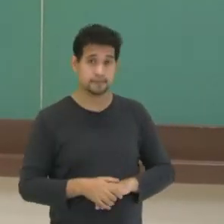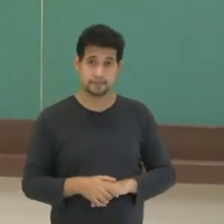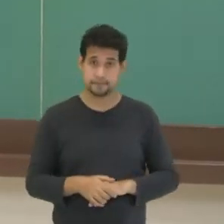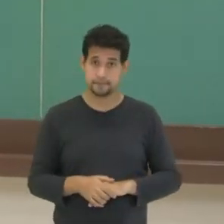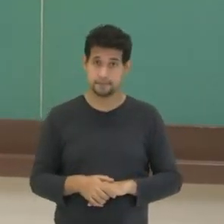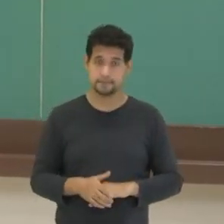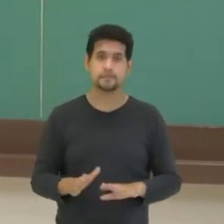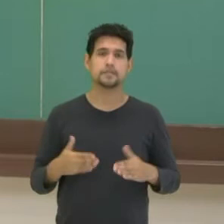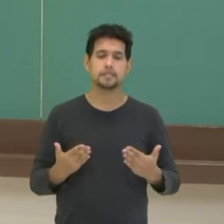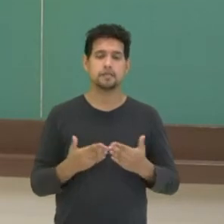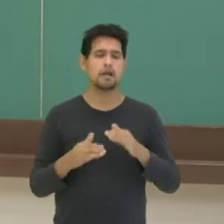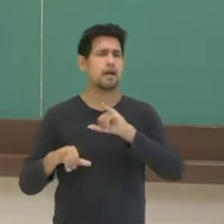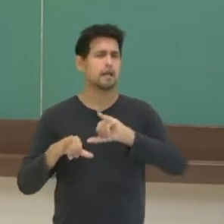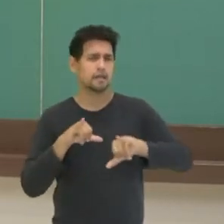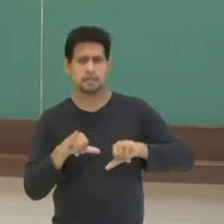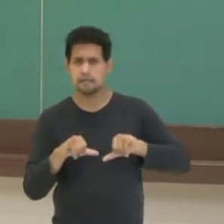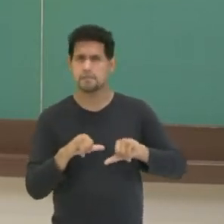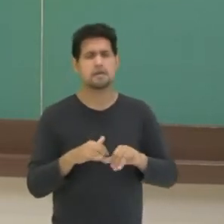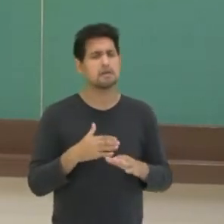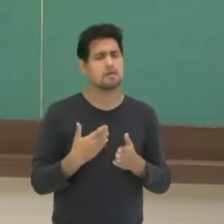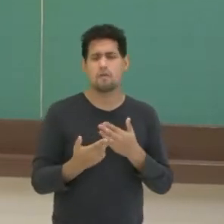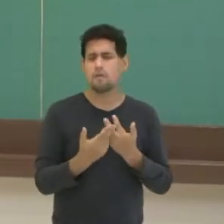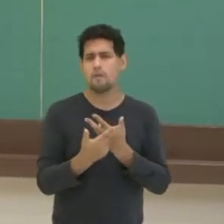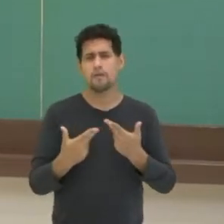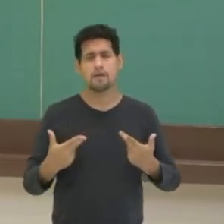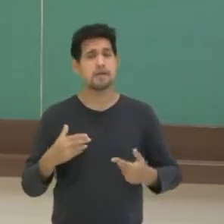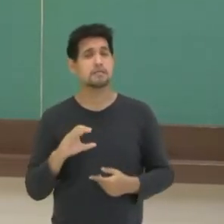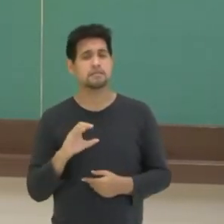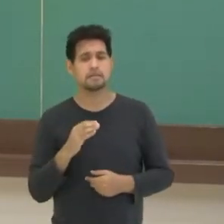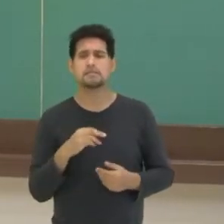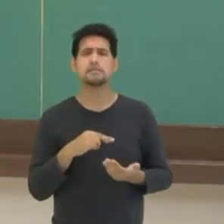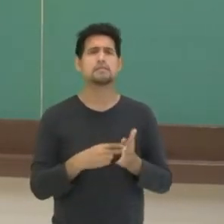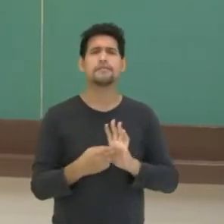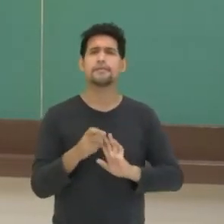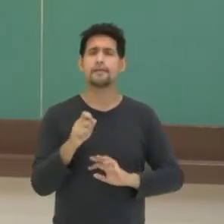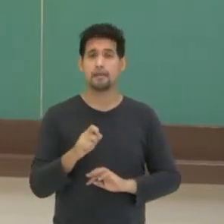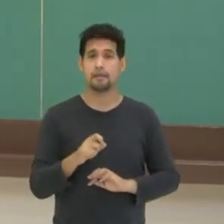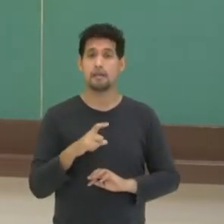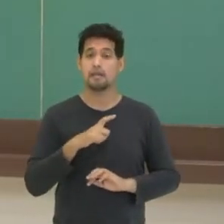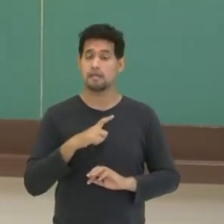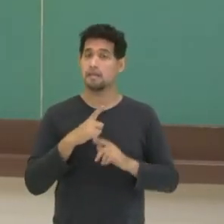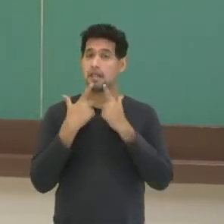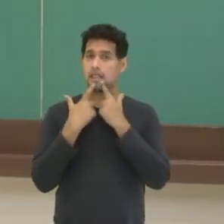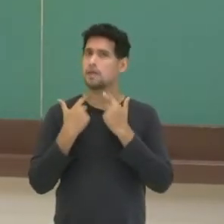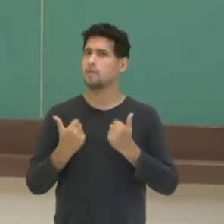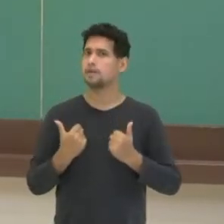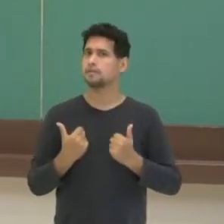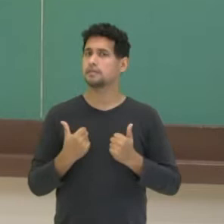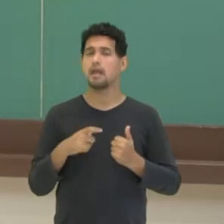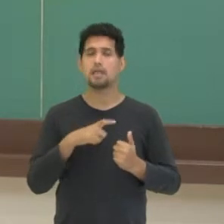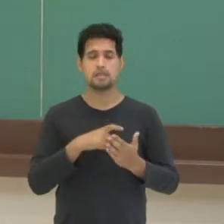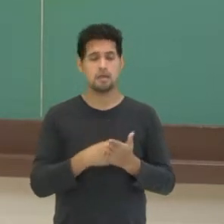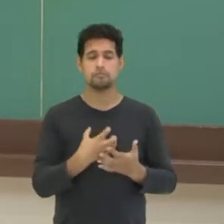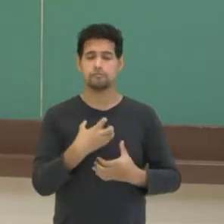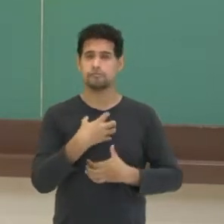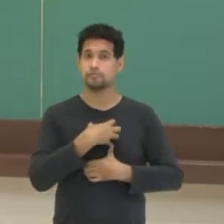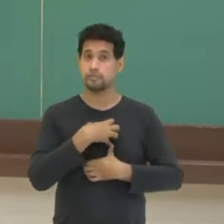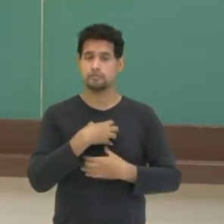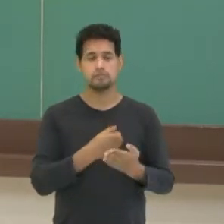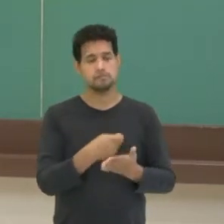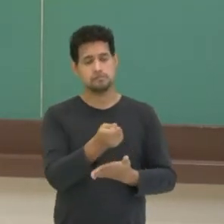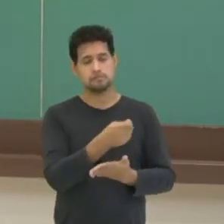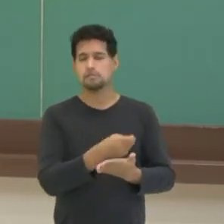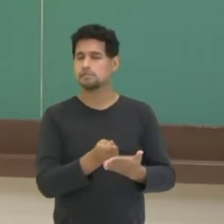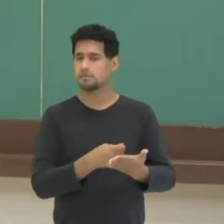a química, como qualquer outra ciência, ela tem uma linguagem, uma escrita